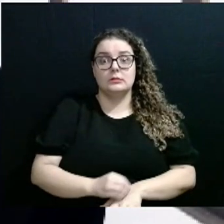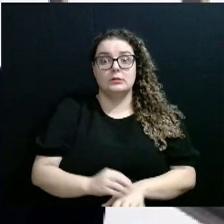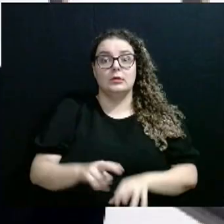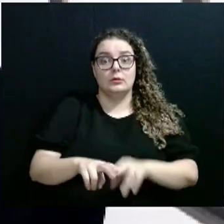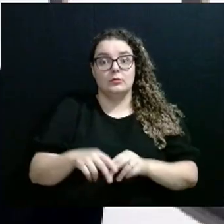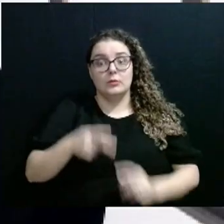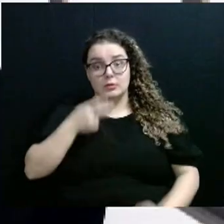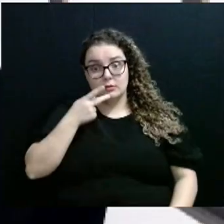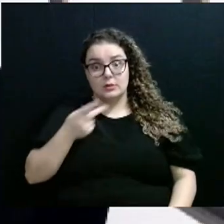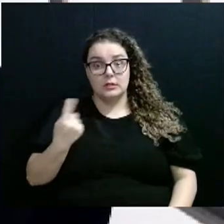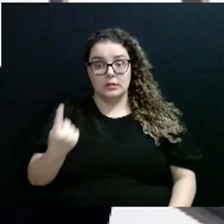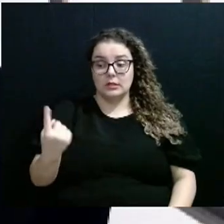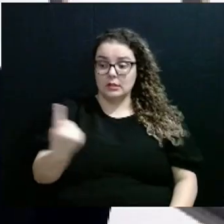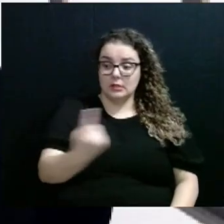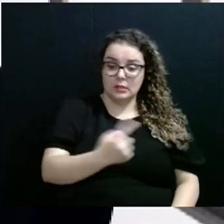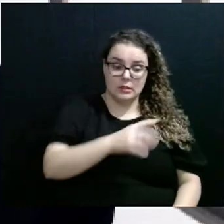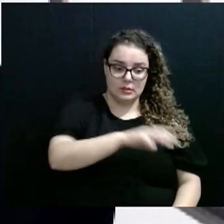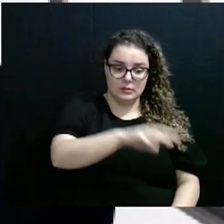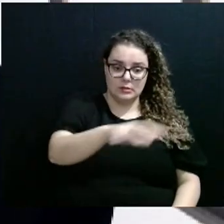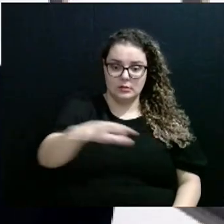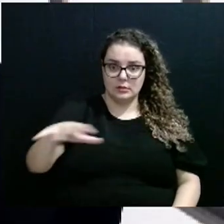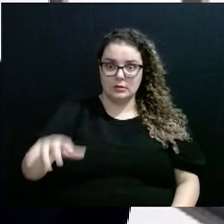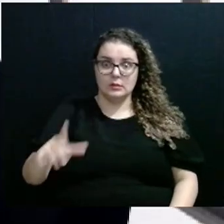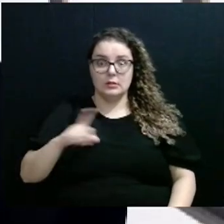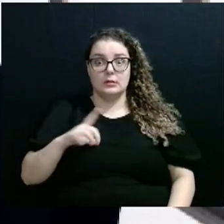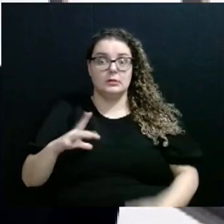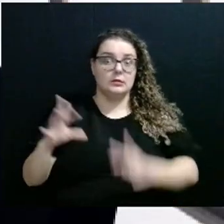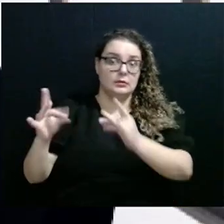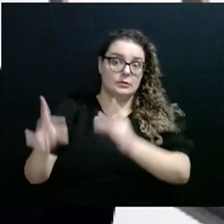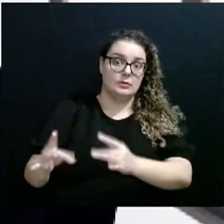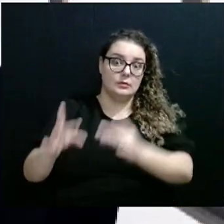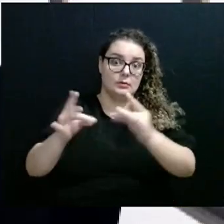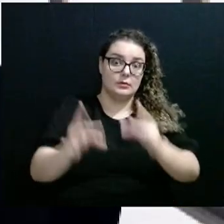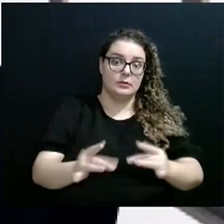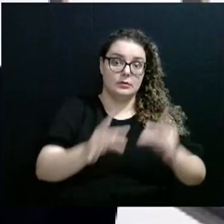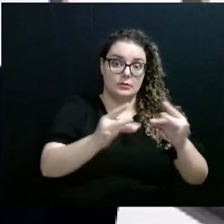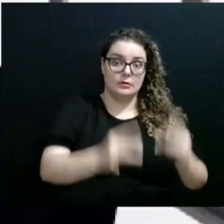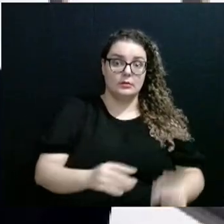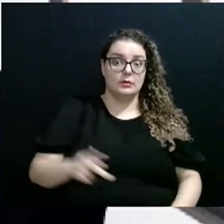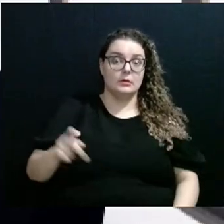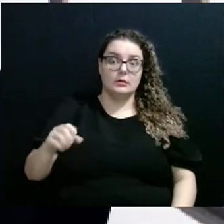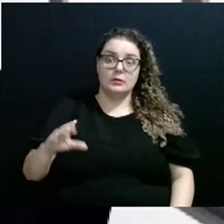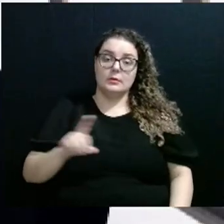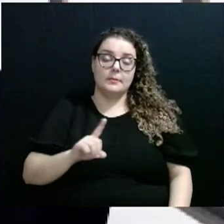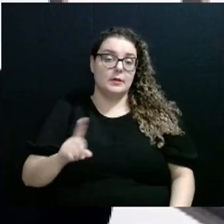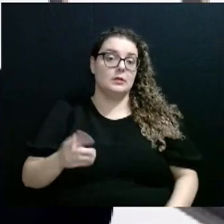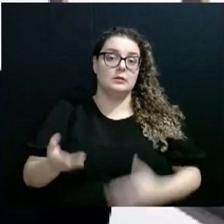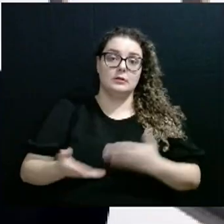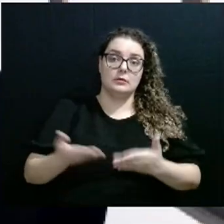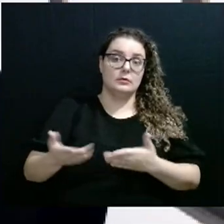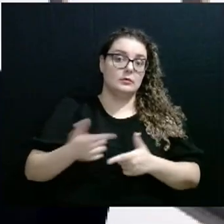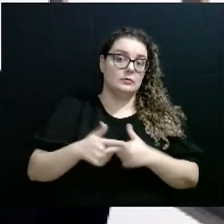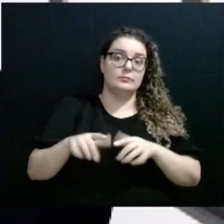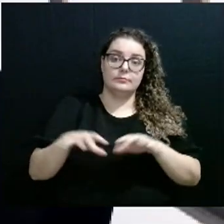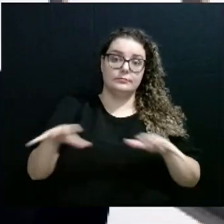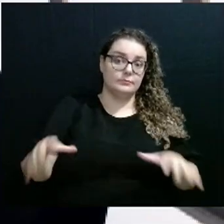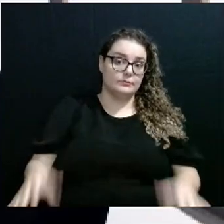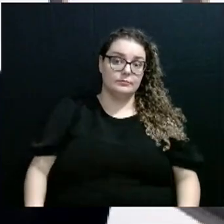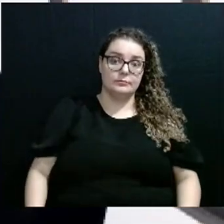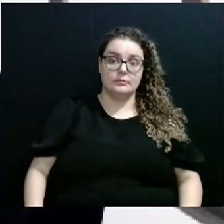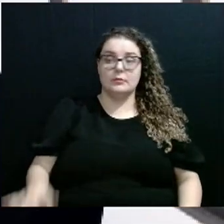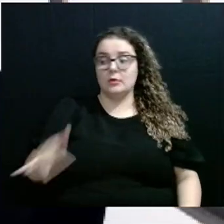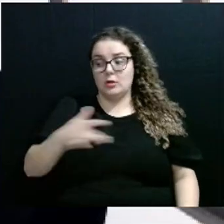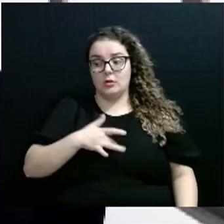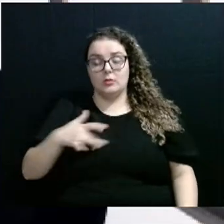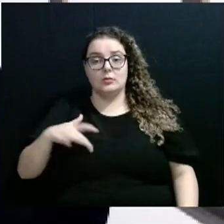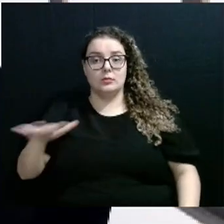ele tem a sua especificidade, essa PEC ela não trata dessas divisões. Ou seja, setor da saúde, segurança,